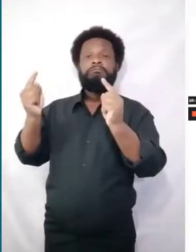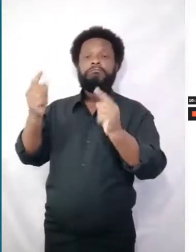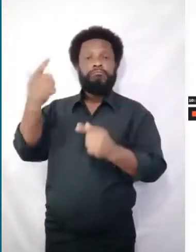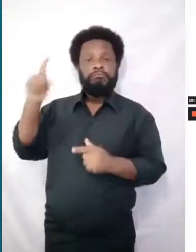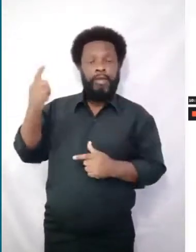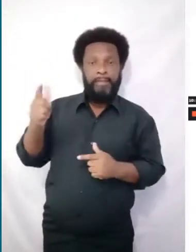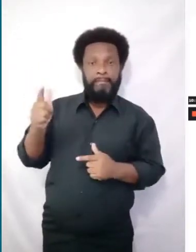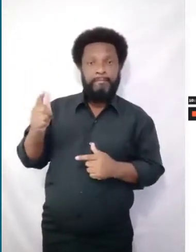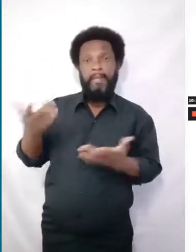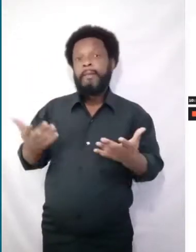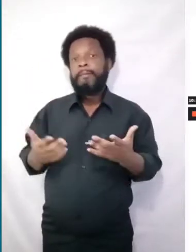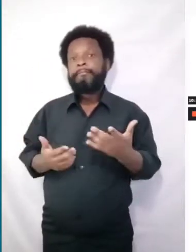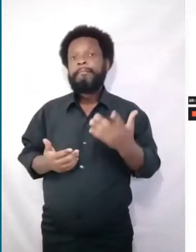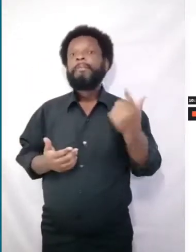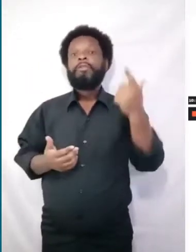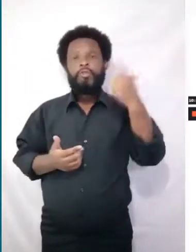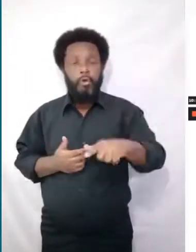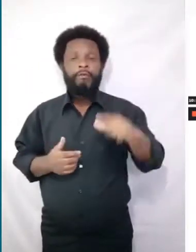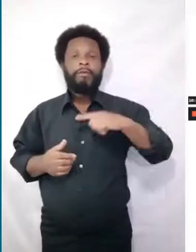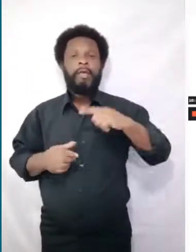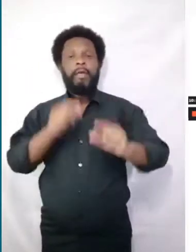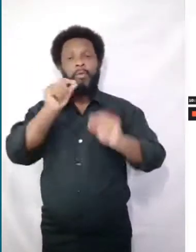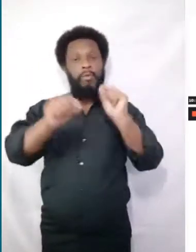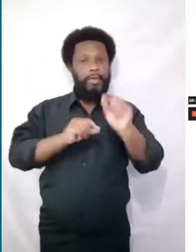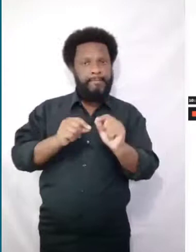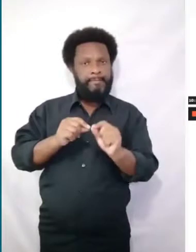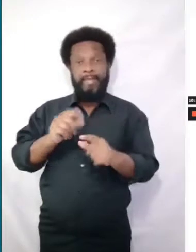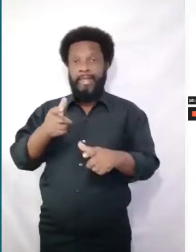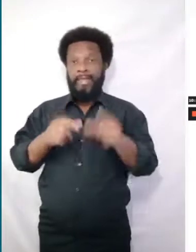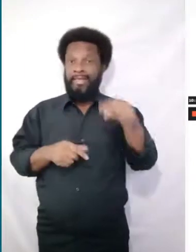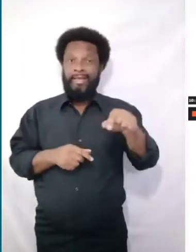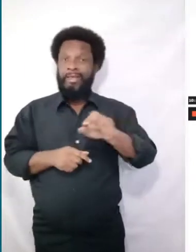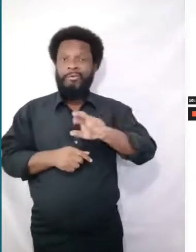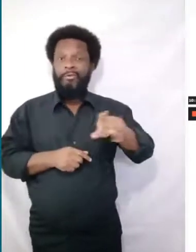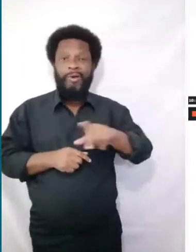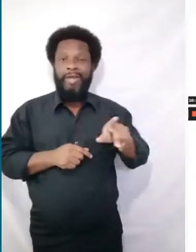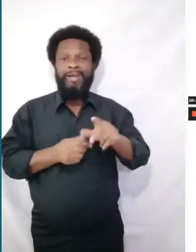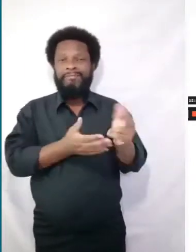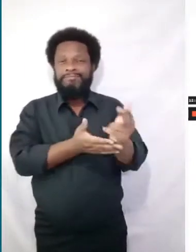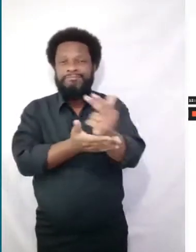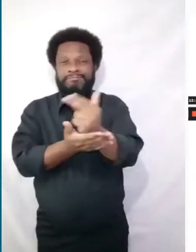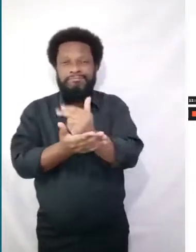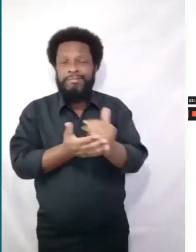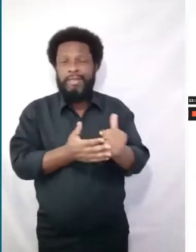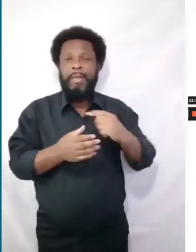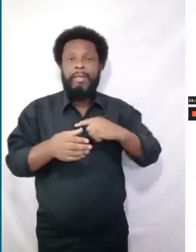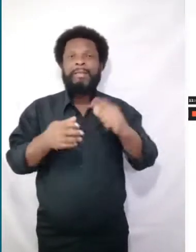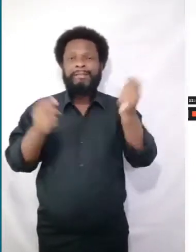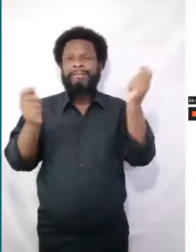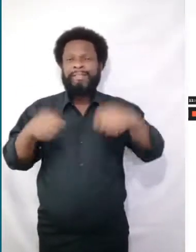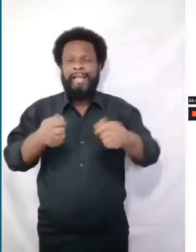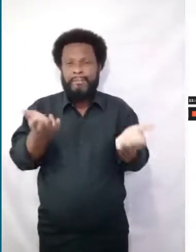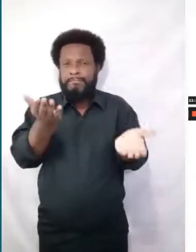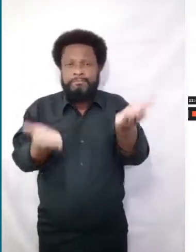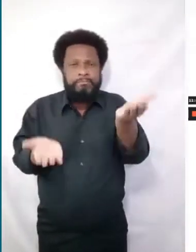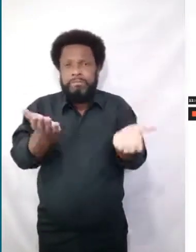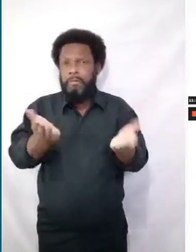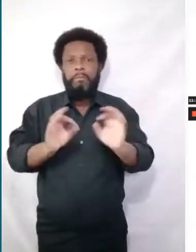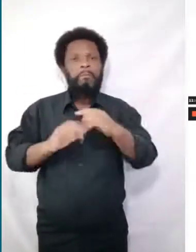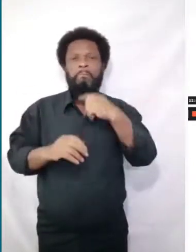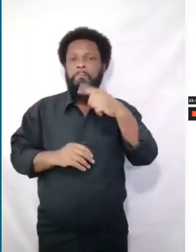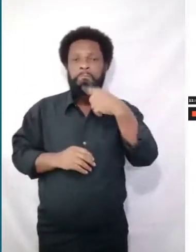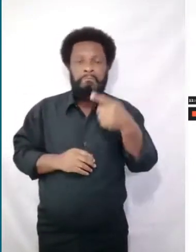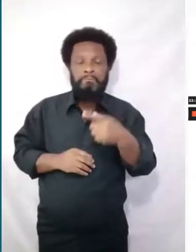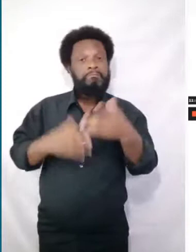aí o par eletrônico não ligante. O que vai acontecer? Novamente, essa não é a disposição que